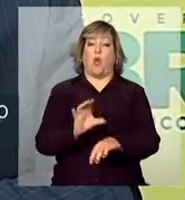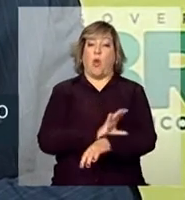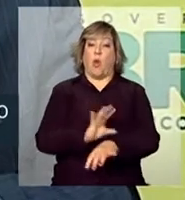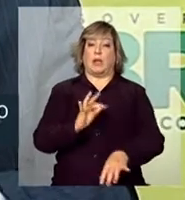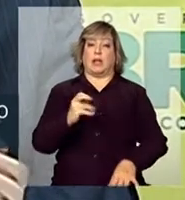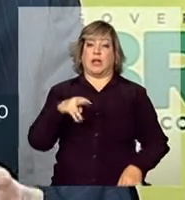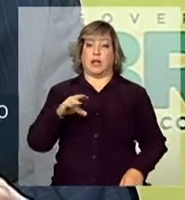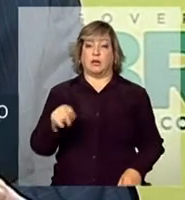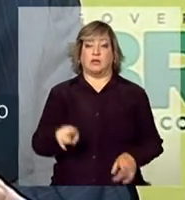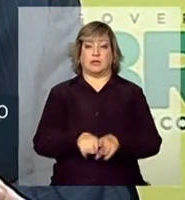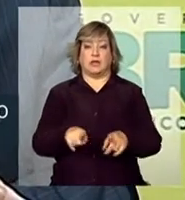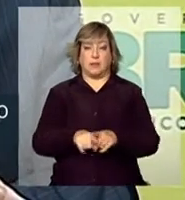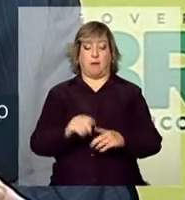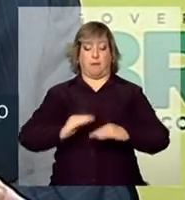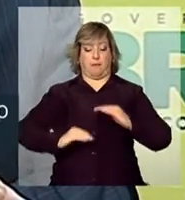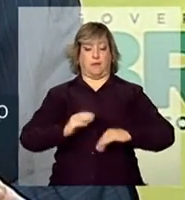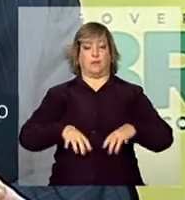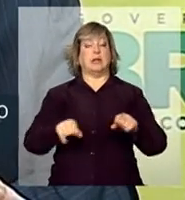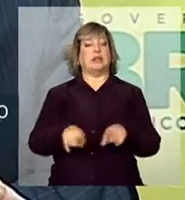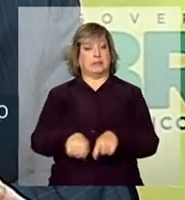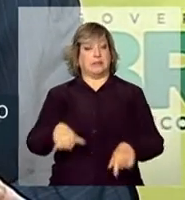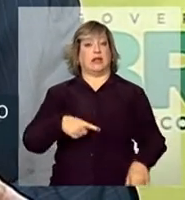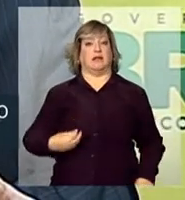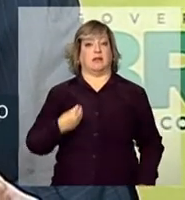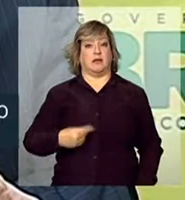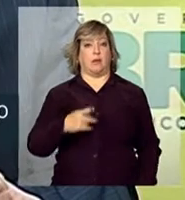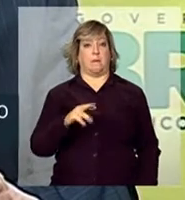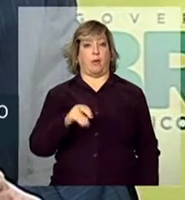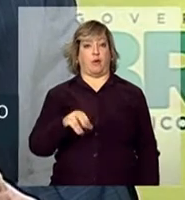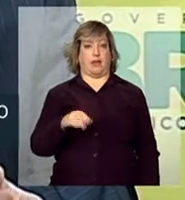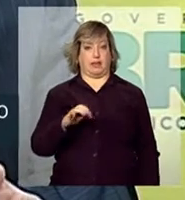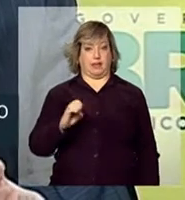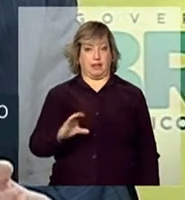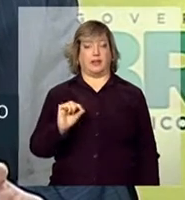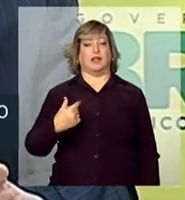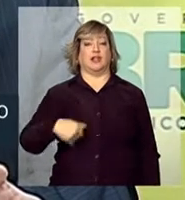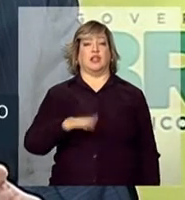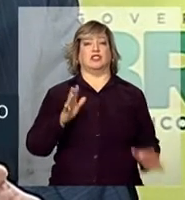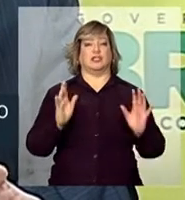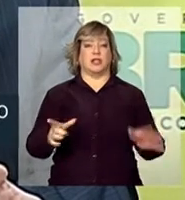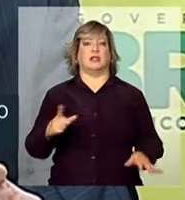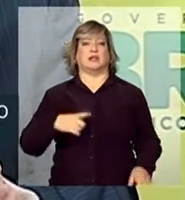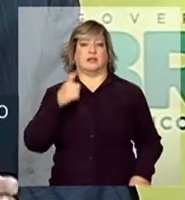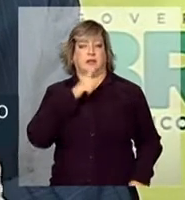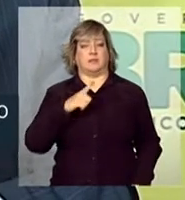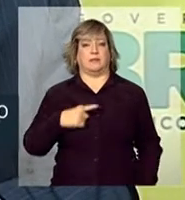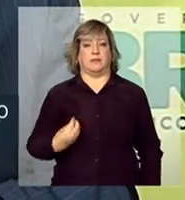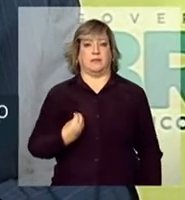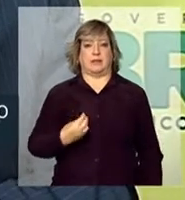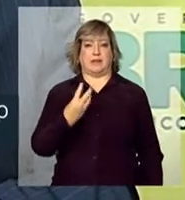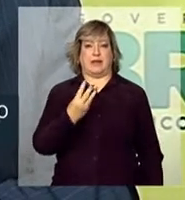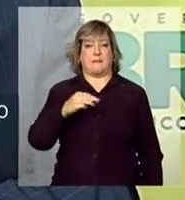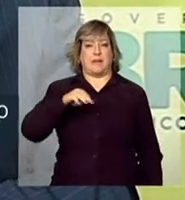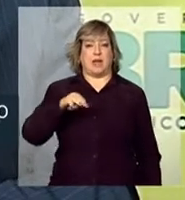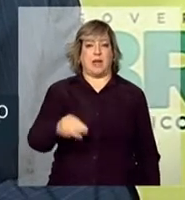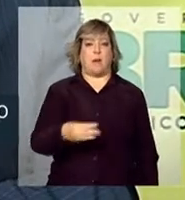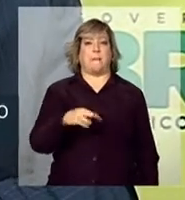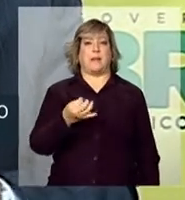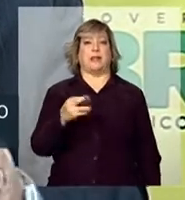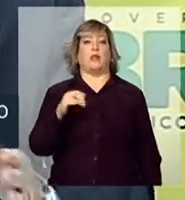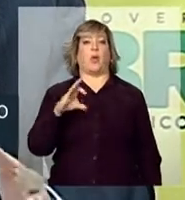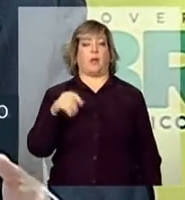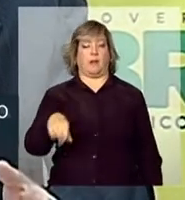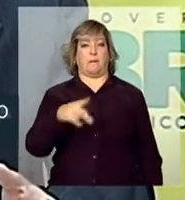profissionalizante principalmente acontecendo no Pronatec nós já passamos de 3 milhões de matrículas no Pronatec então